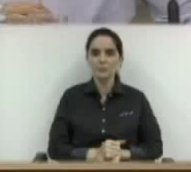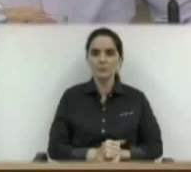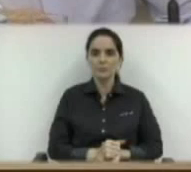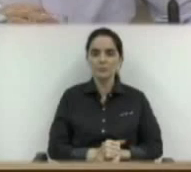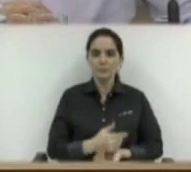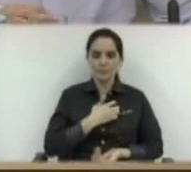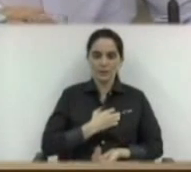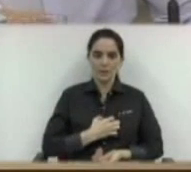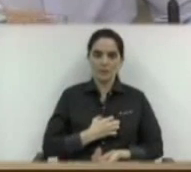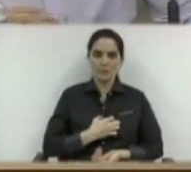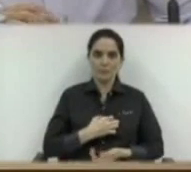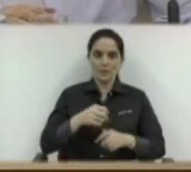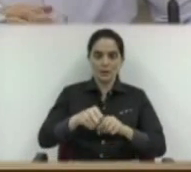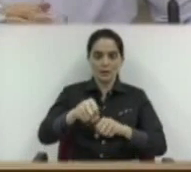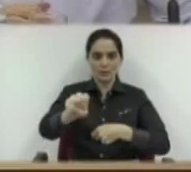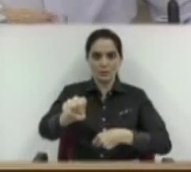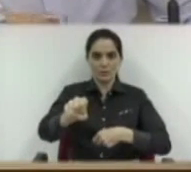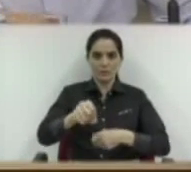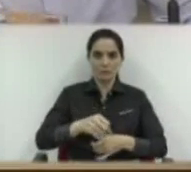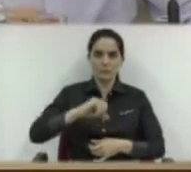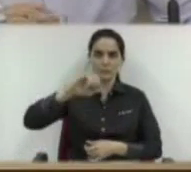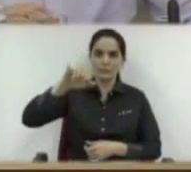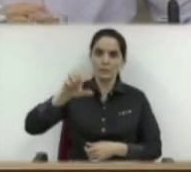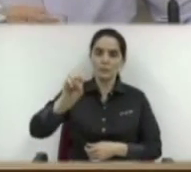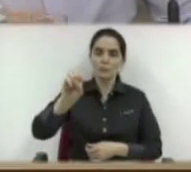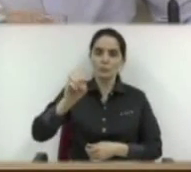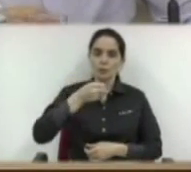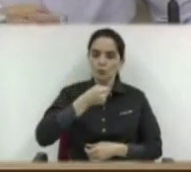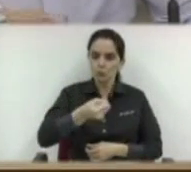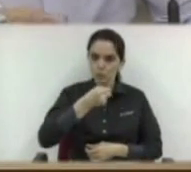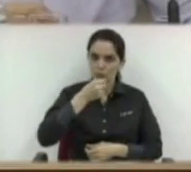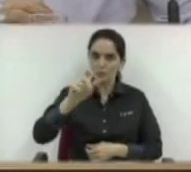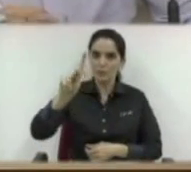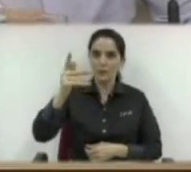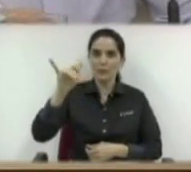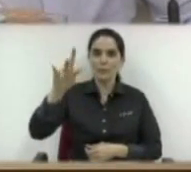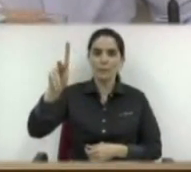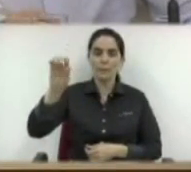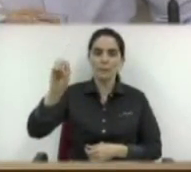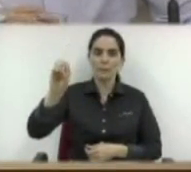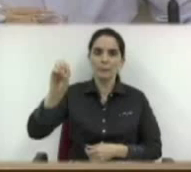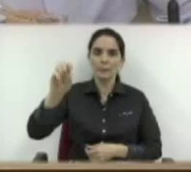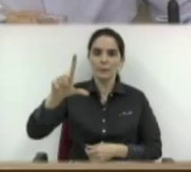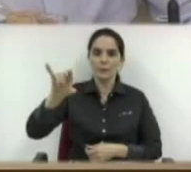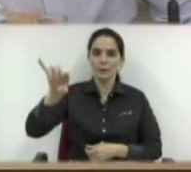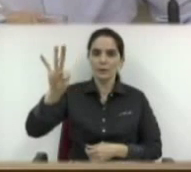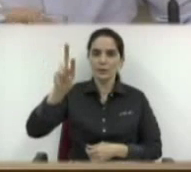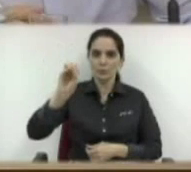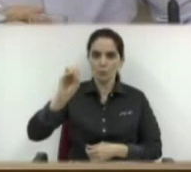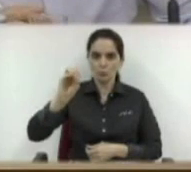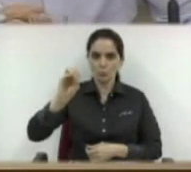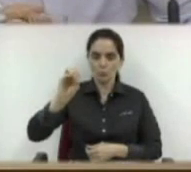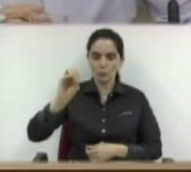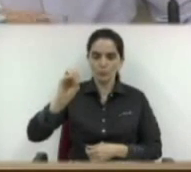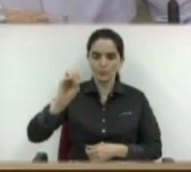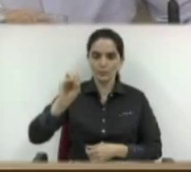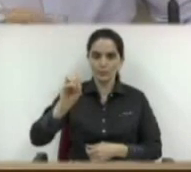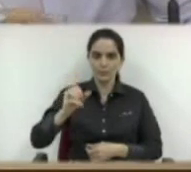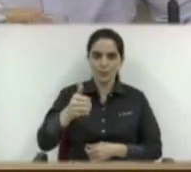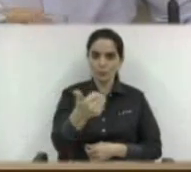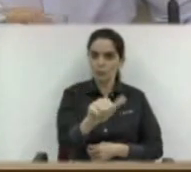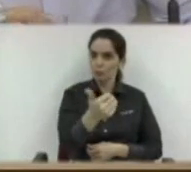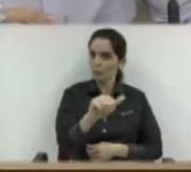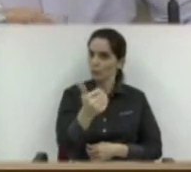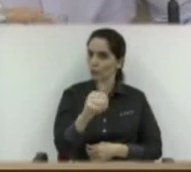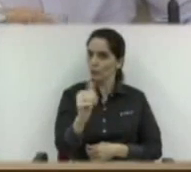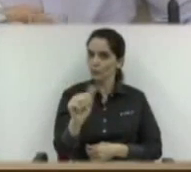homenagem, medalha e diploma jornalista Hipólito José da Costa, em reconhecimento aos profissionais que